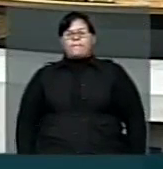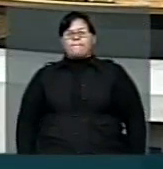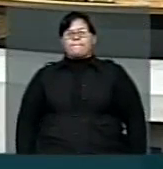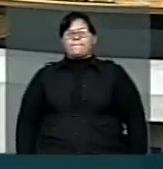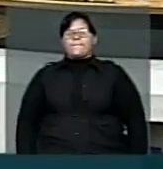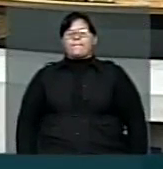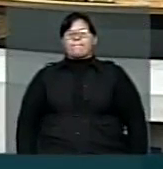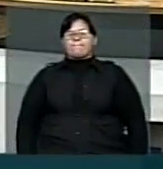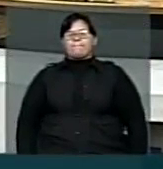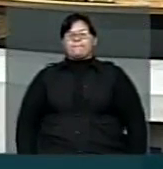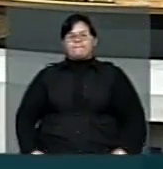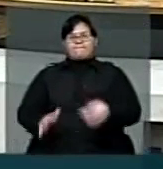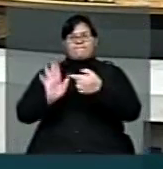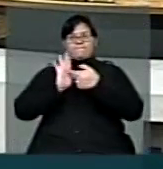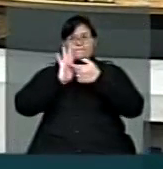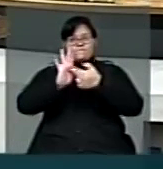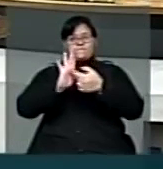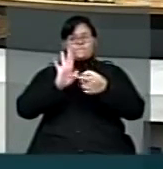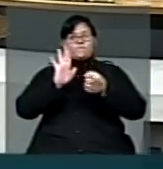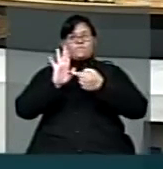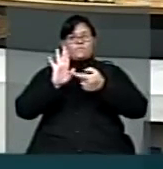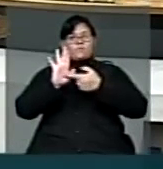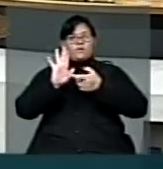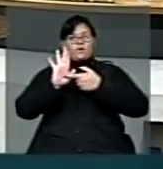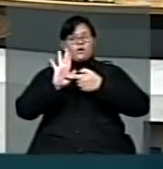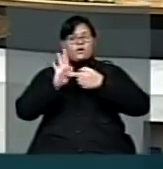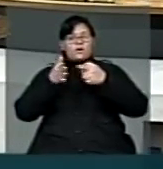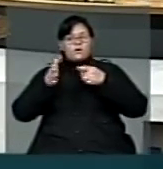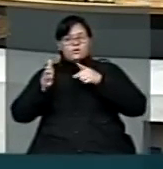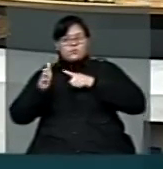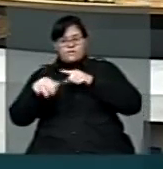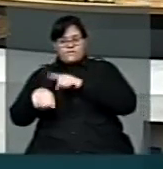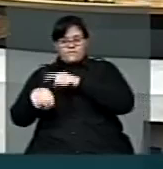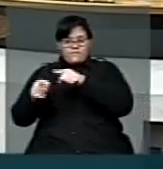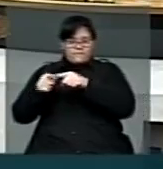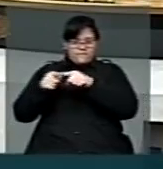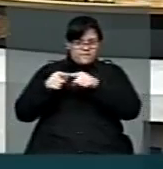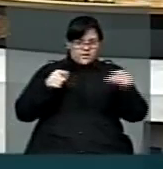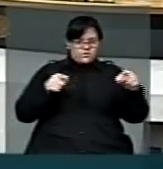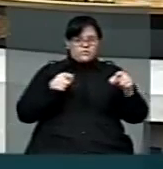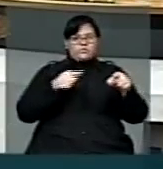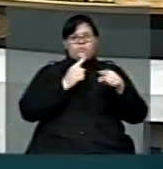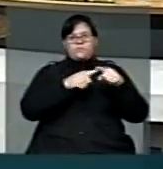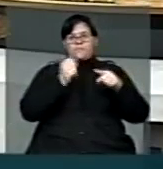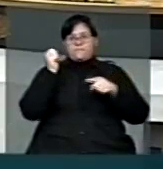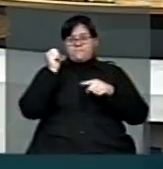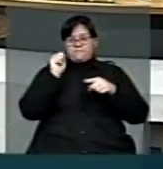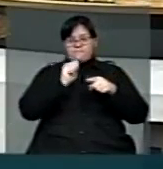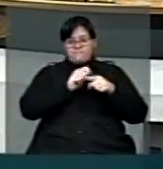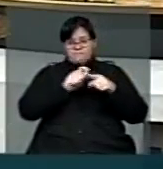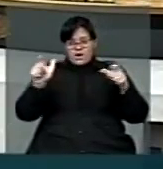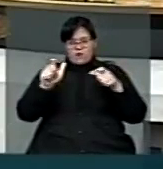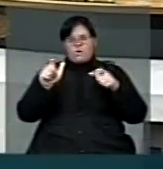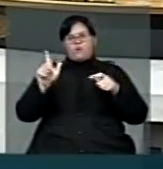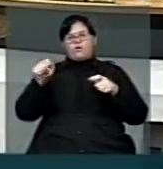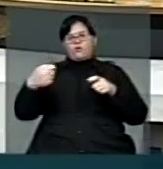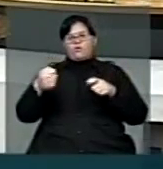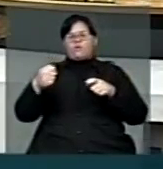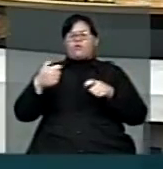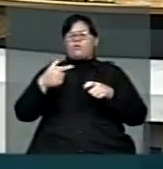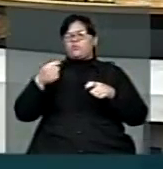Permitam-me um parâmetro para registrar que o período me permite isso porque sua maior parte está compreendida no governo de